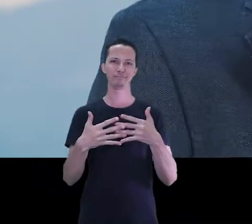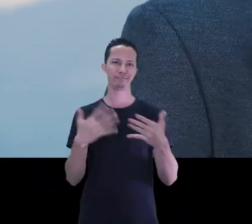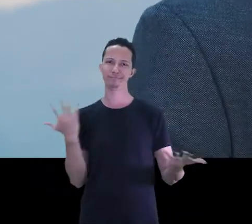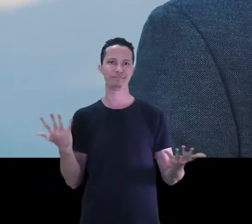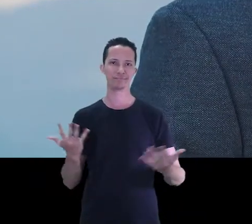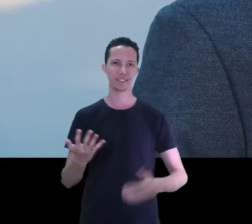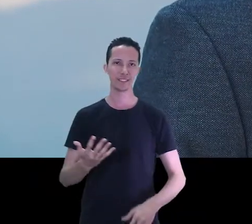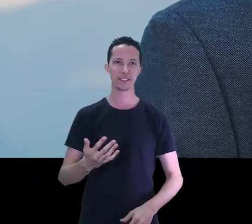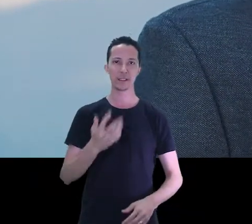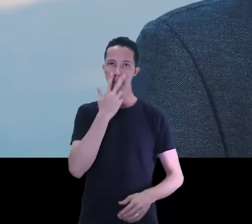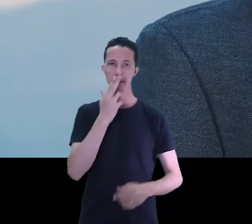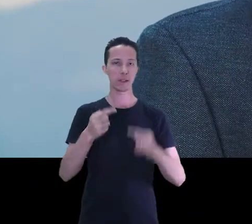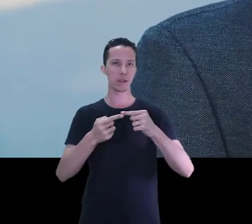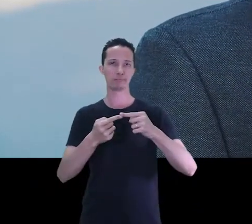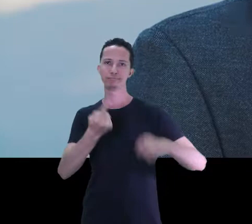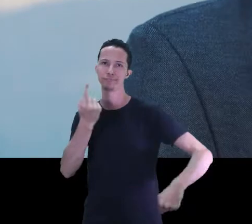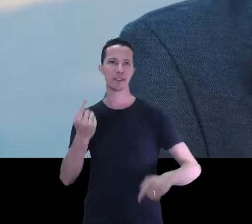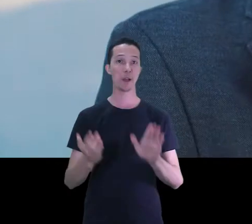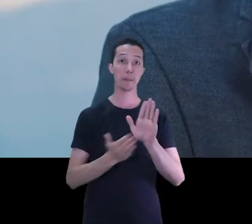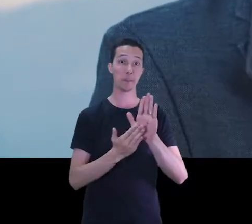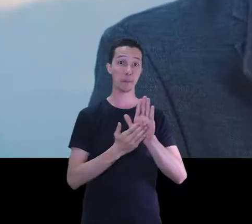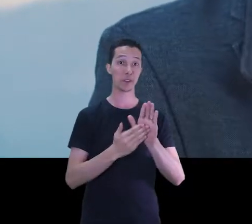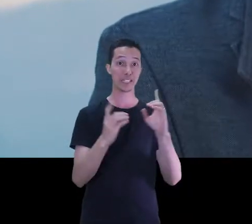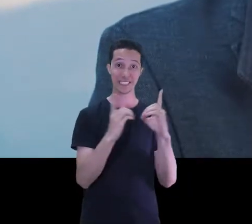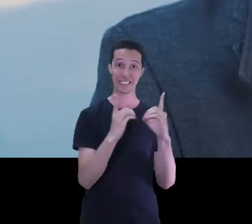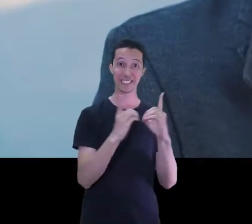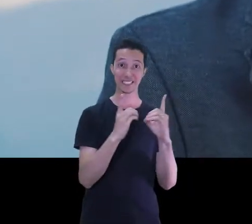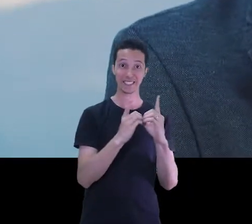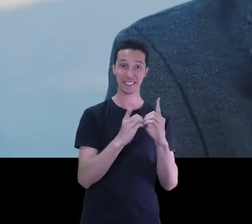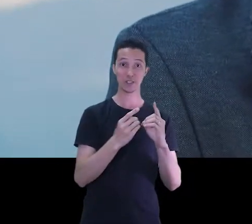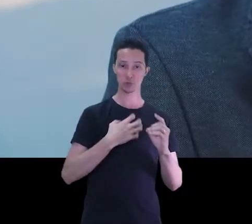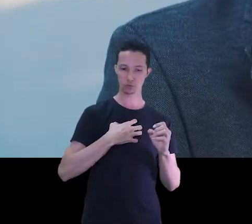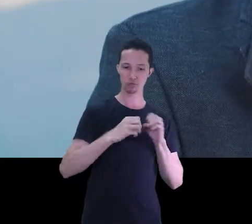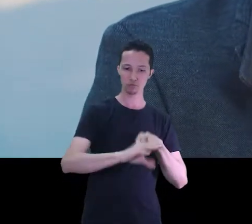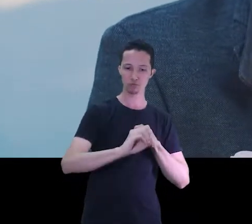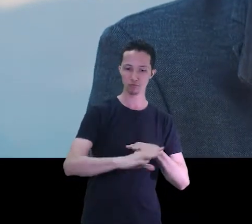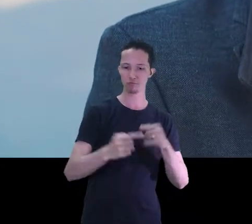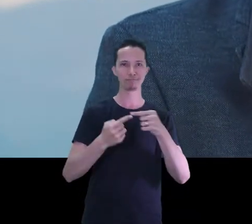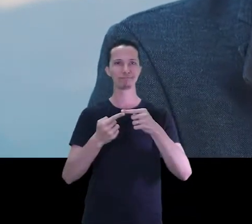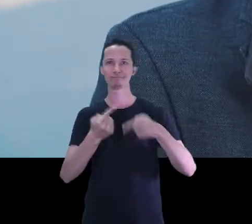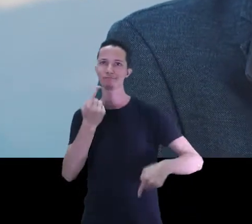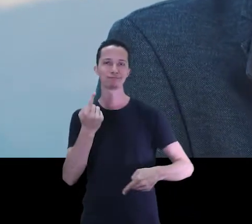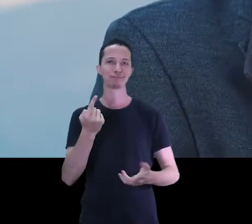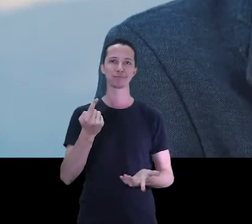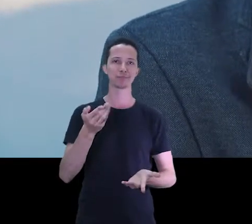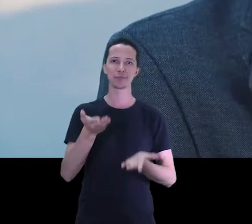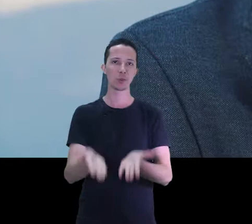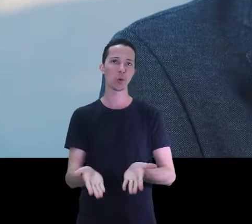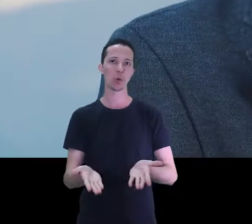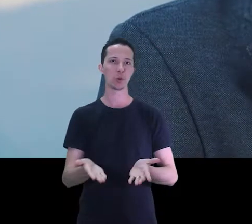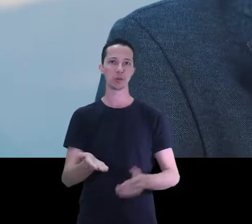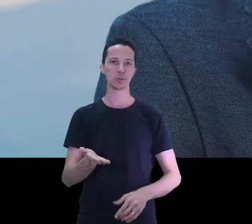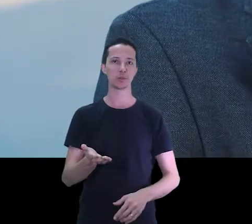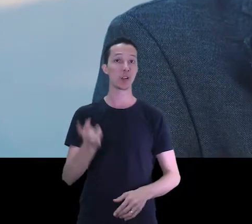crianças, uma desconexão das propostas didáticas, da forma de se ensinar os conteúdos, uma